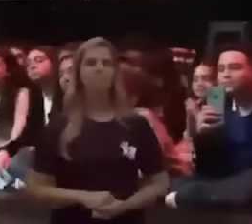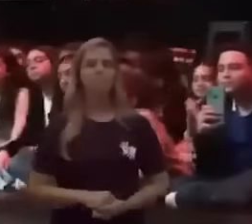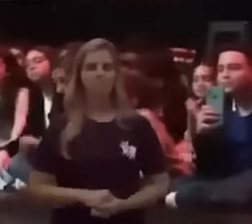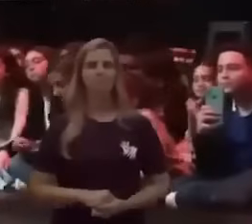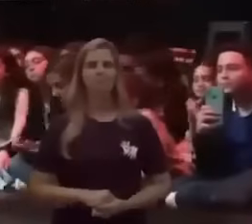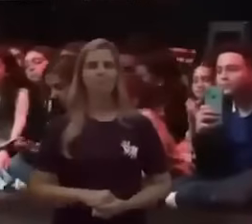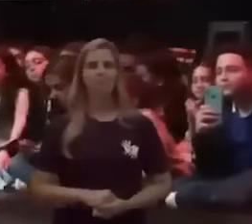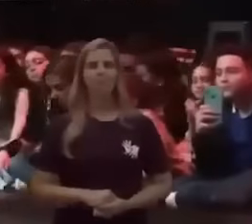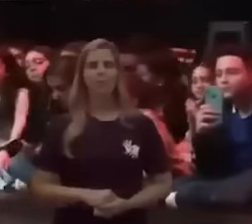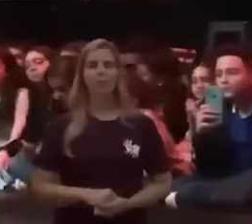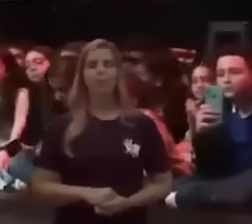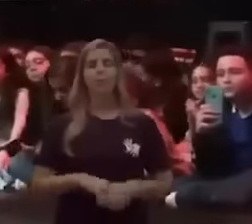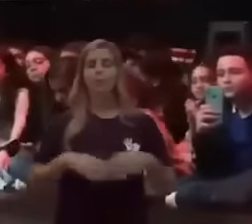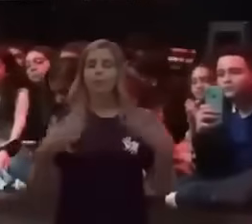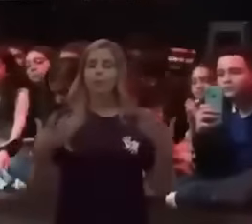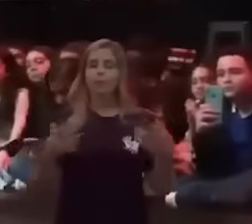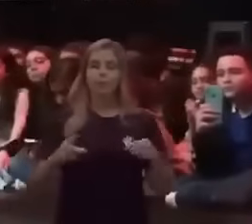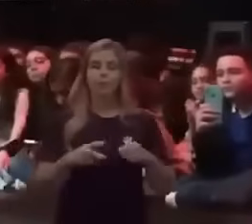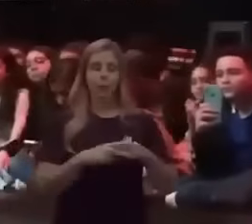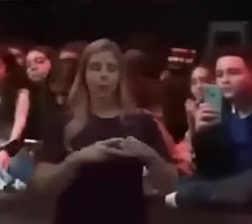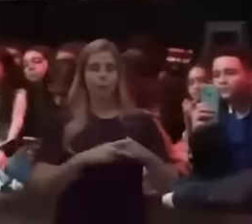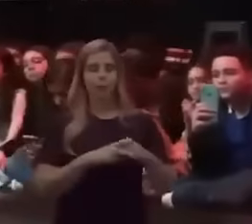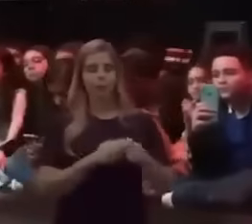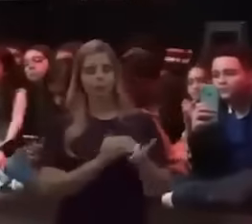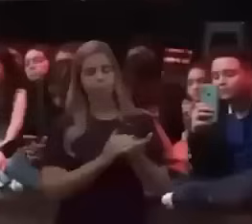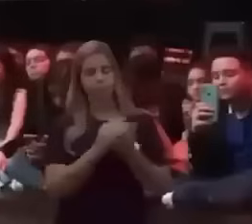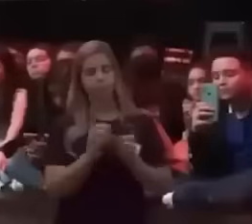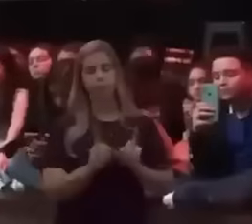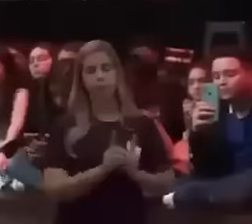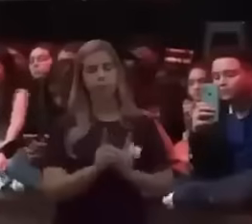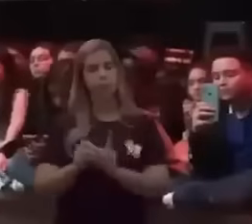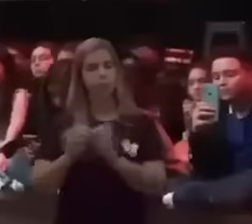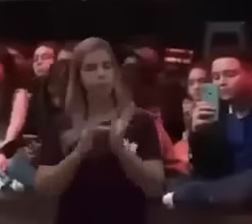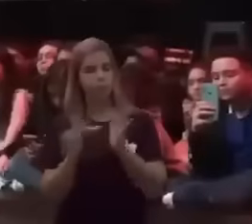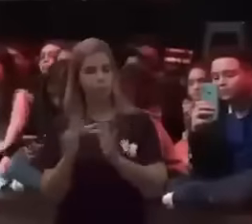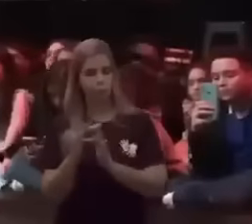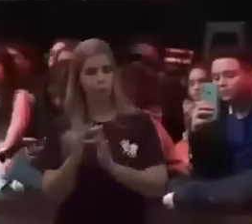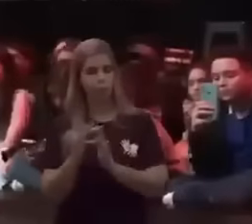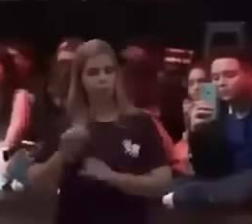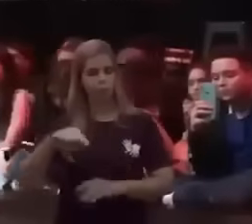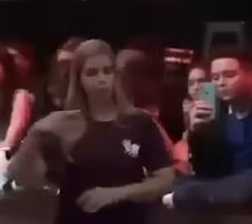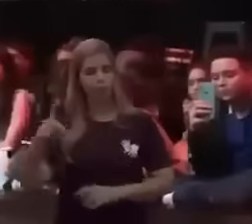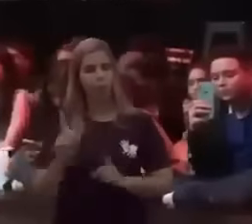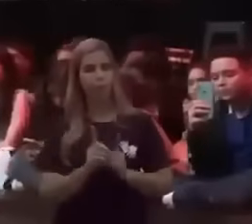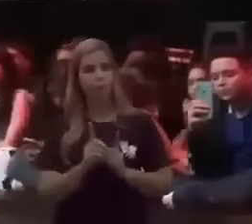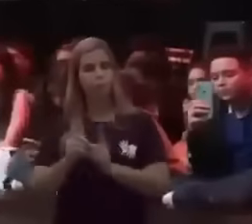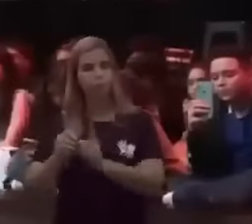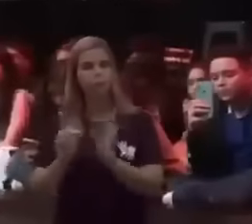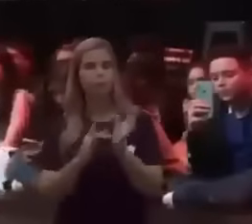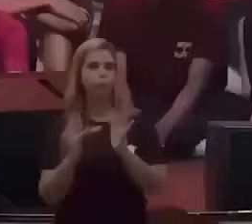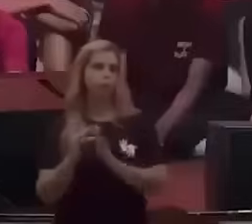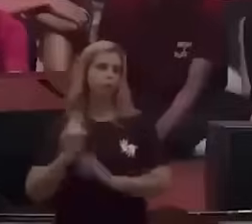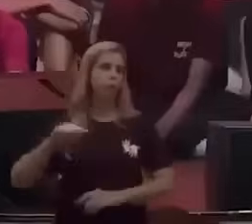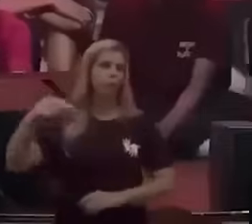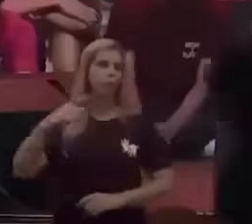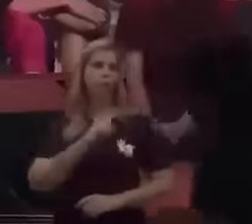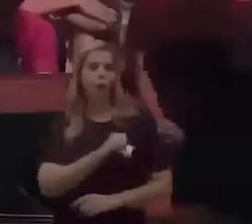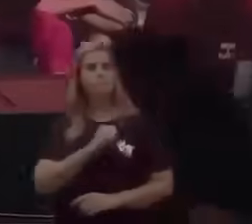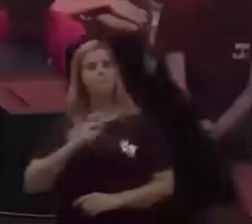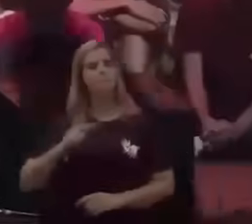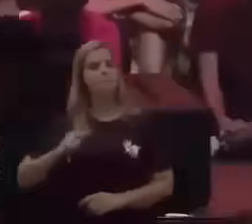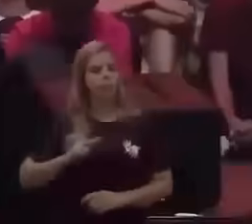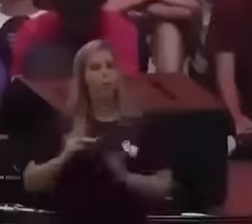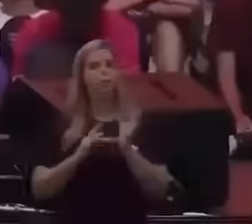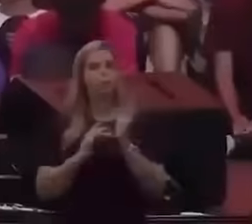Pedro começa a seguir a Jesus, torna-se discípulo de Jesus, mais tarde apóstolo de Jesus. Ele